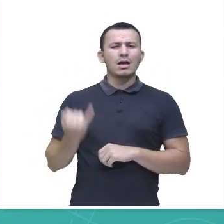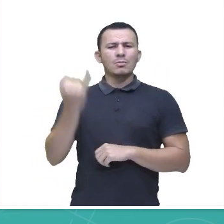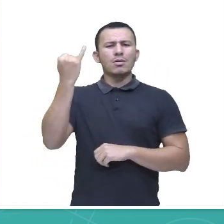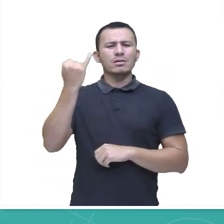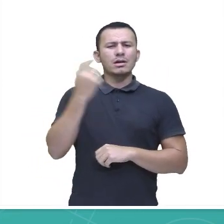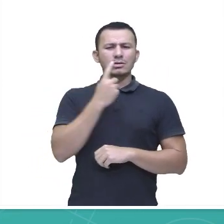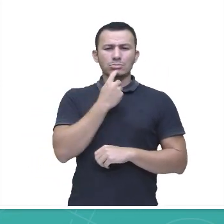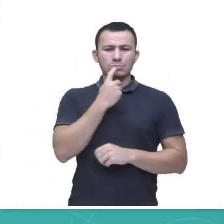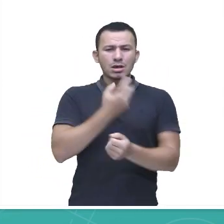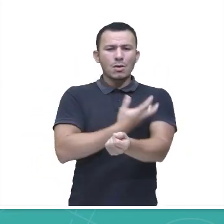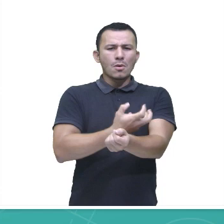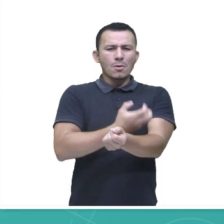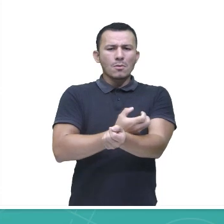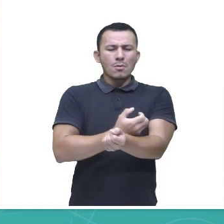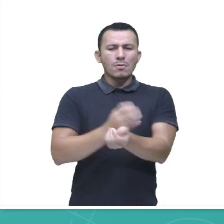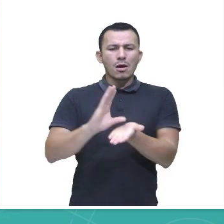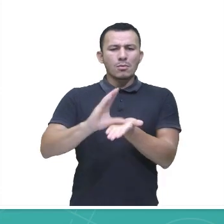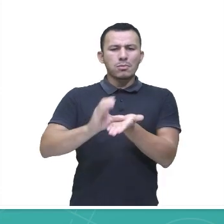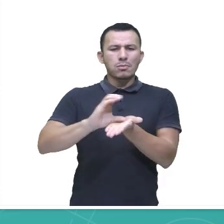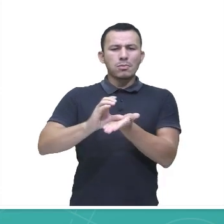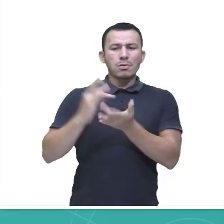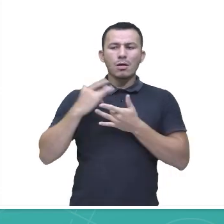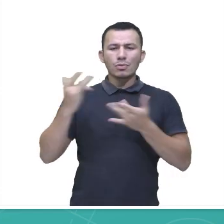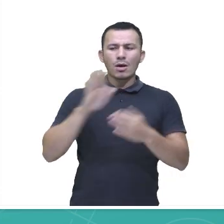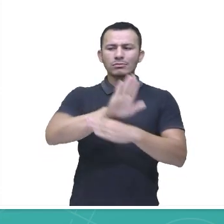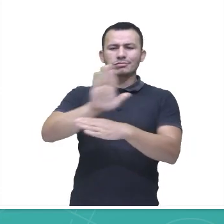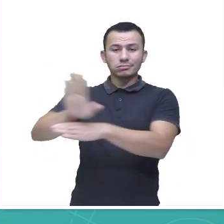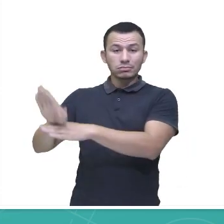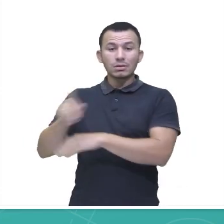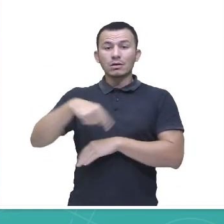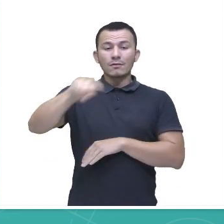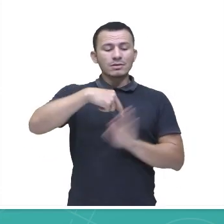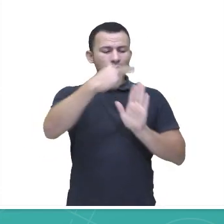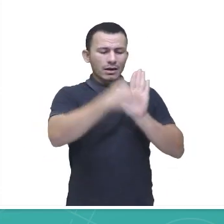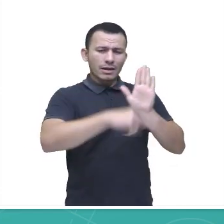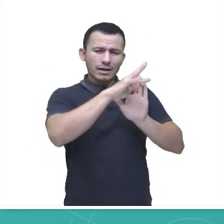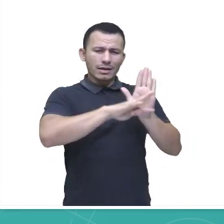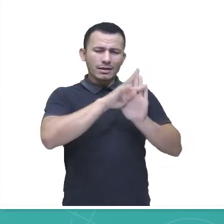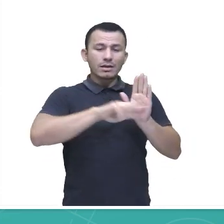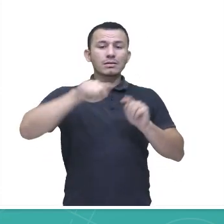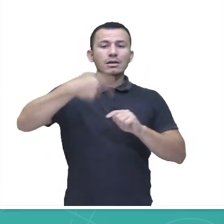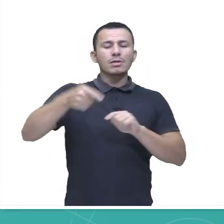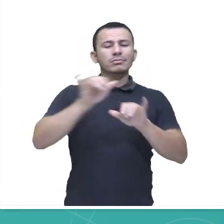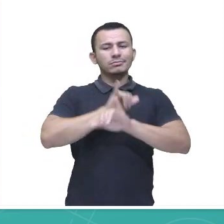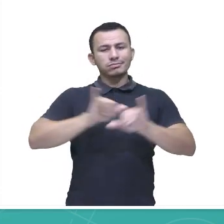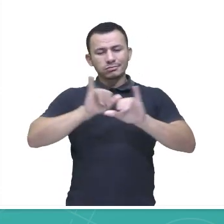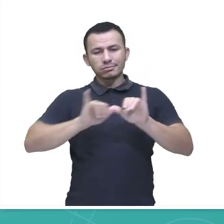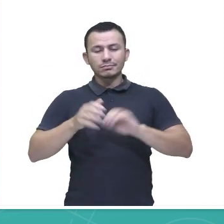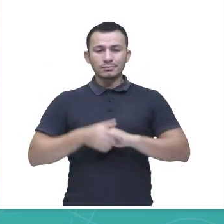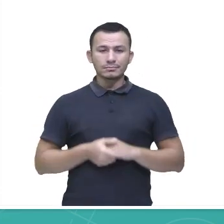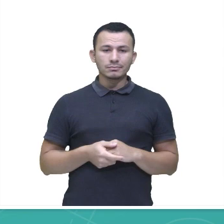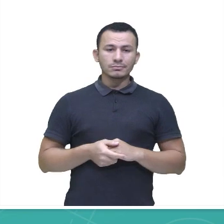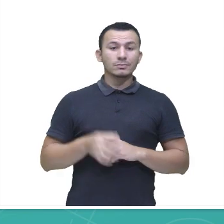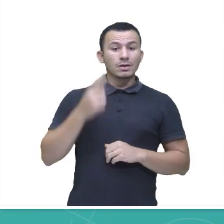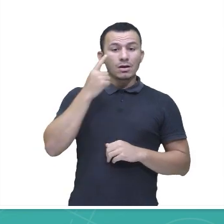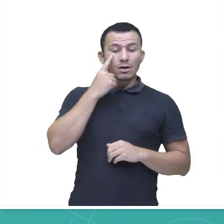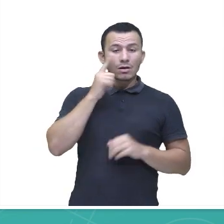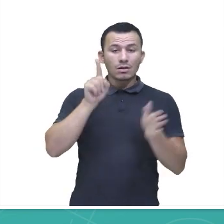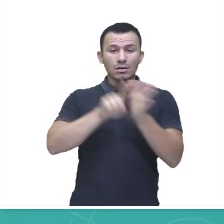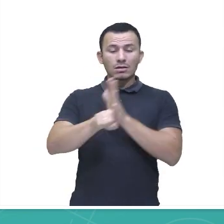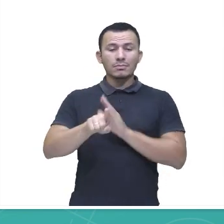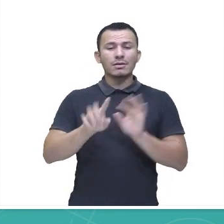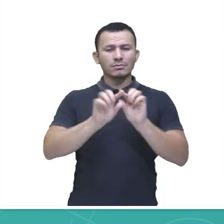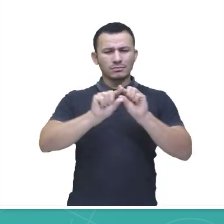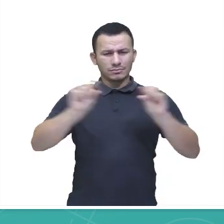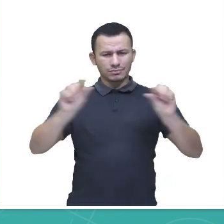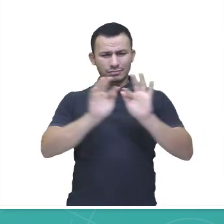de sangue. Então, você vai ler o texto e nós vamos para o enunciado. Então, na nossa primeira questão, diz